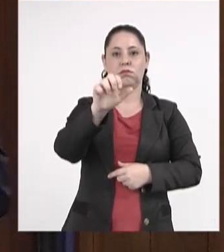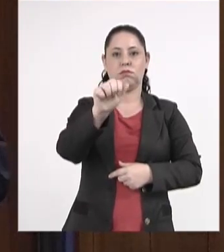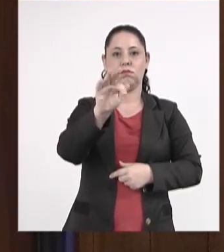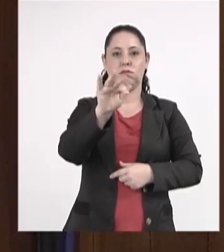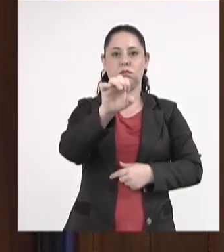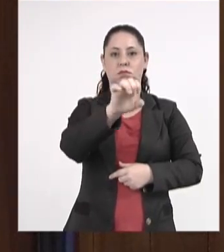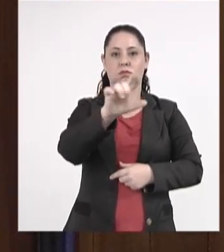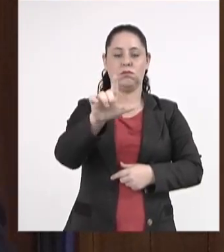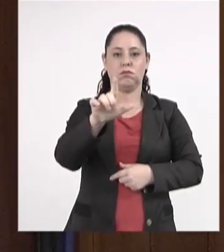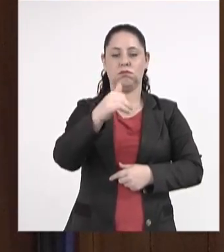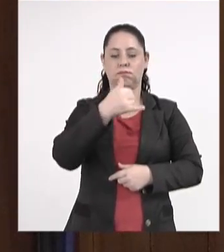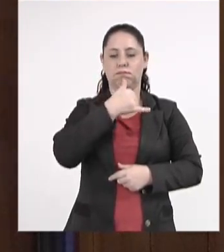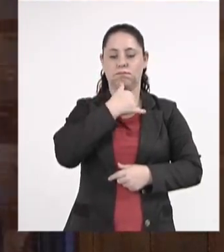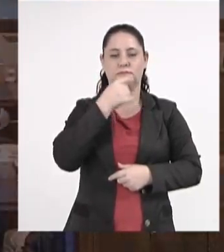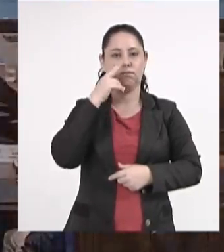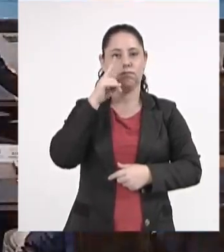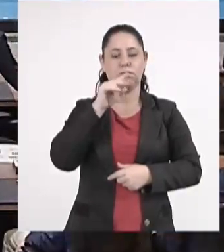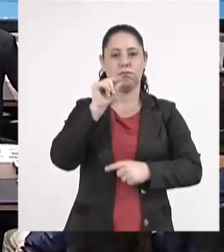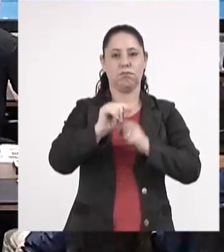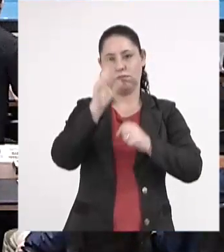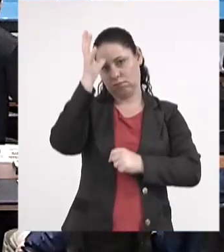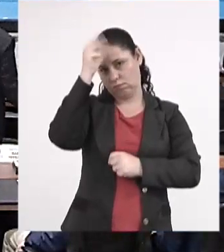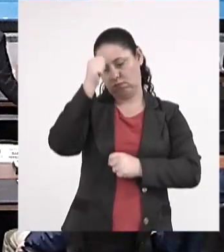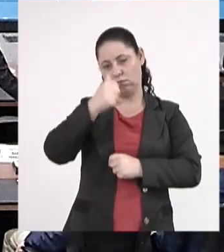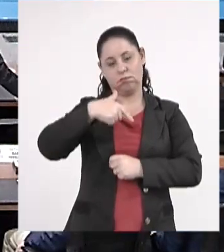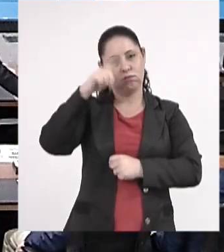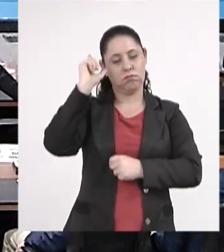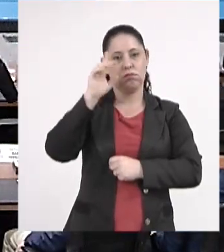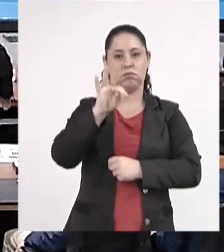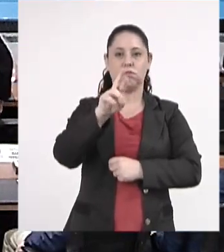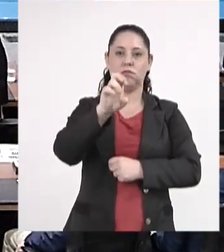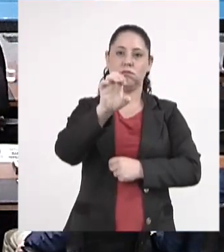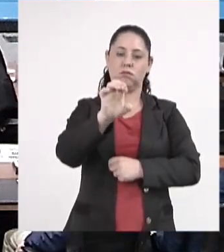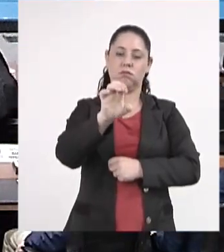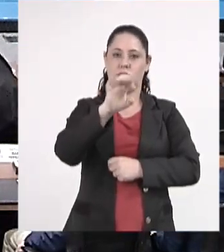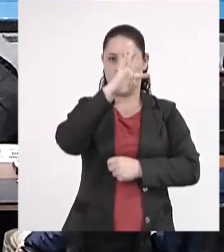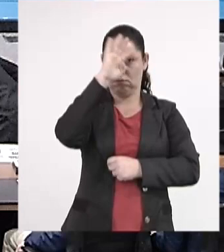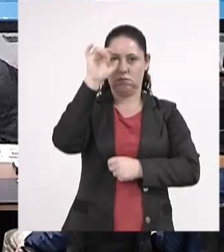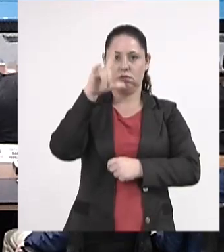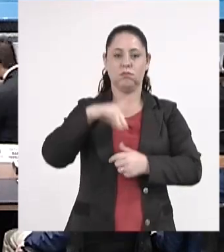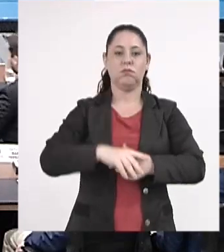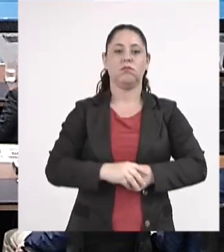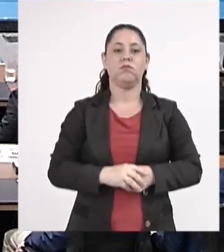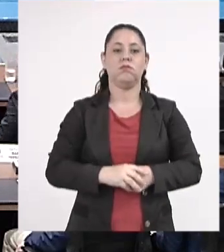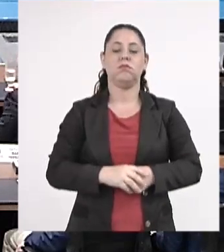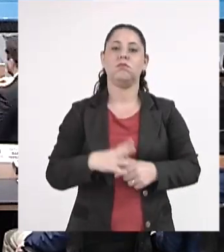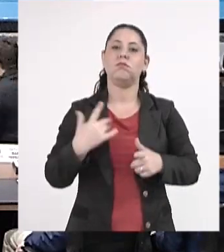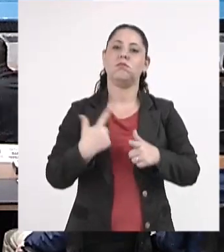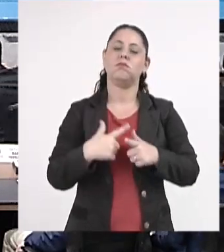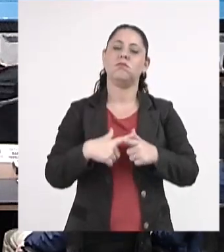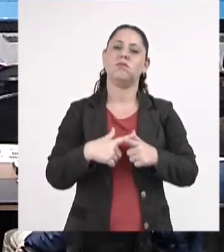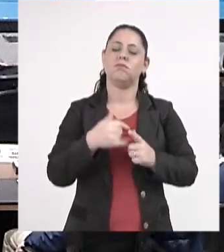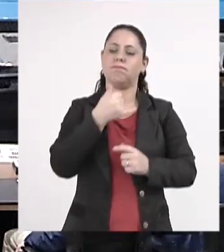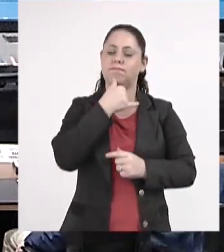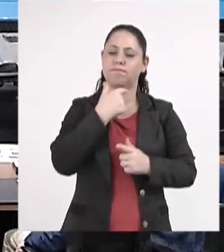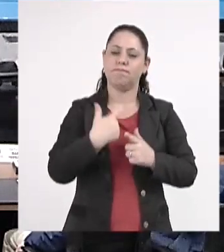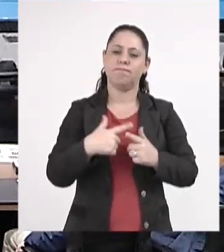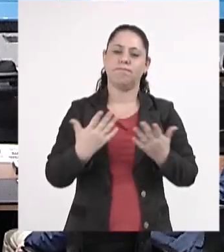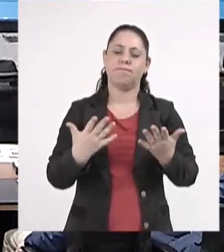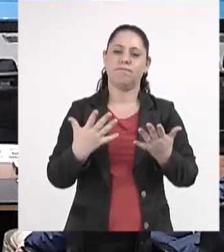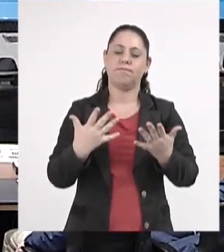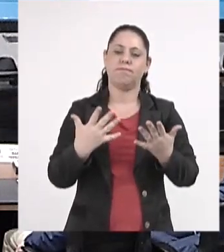é com tristeza que eu vejo a decisão do TRE do Mato Grosso do Sul por que que eu falo isso